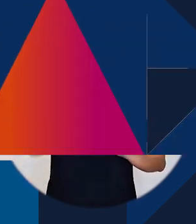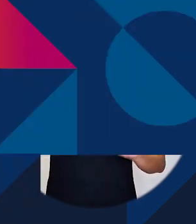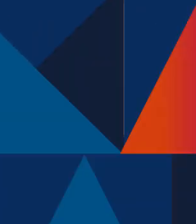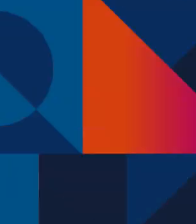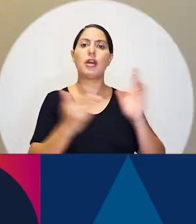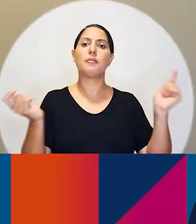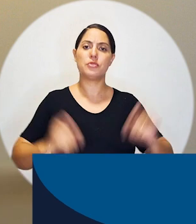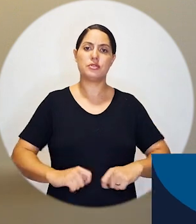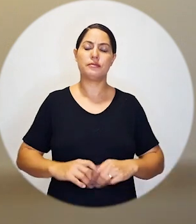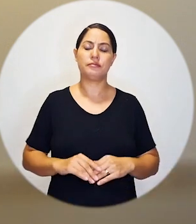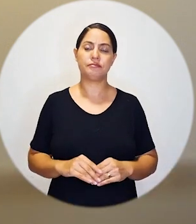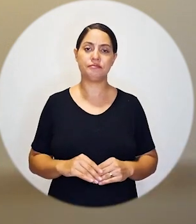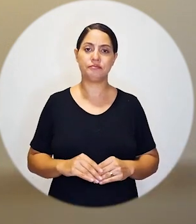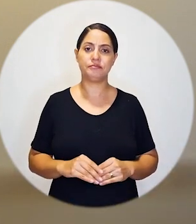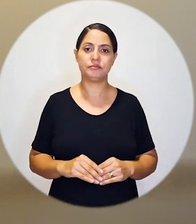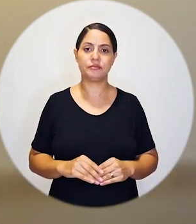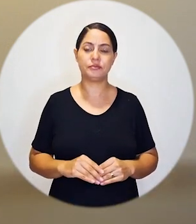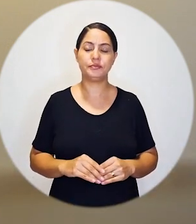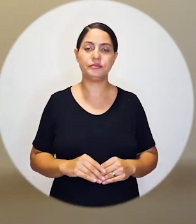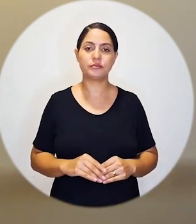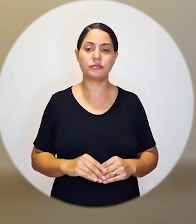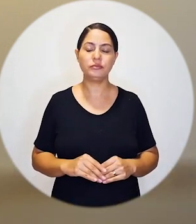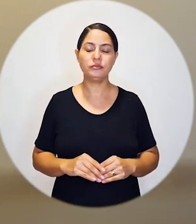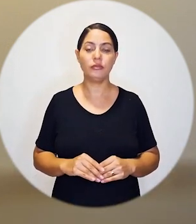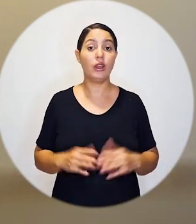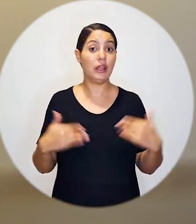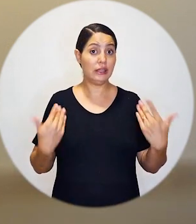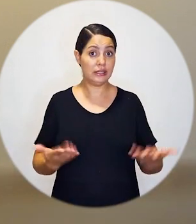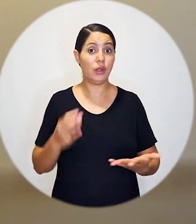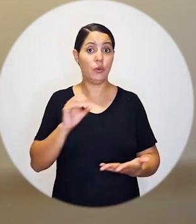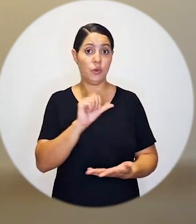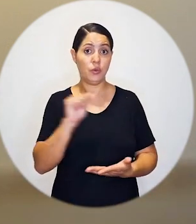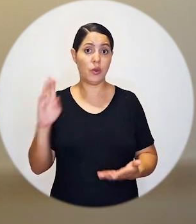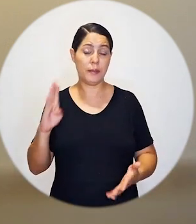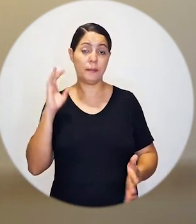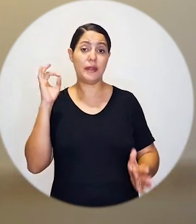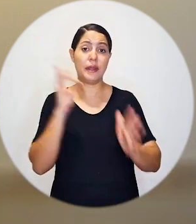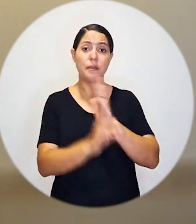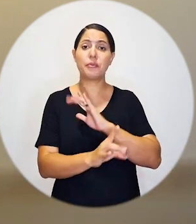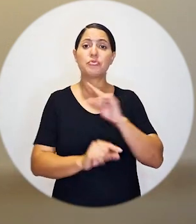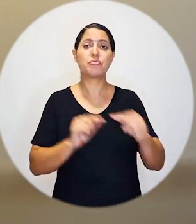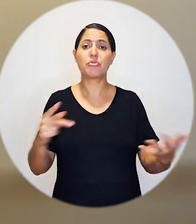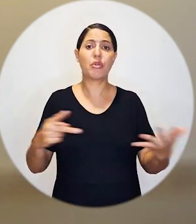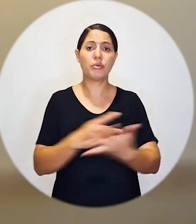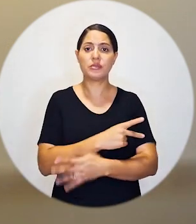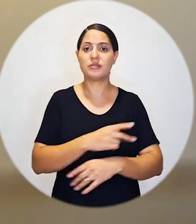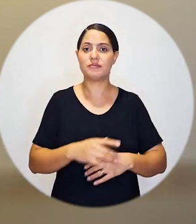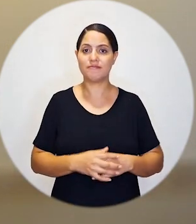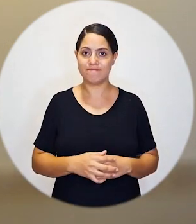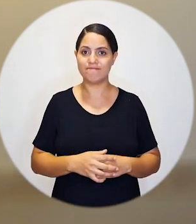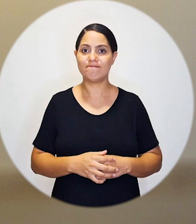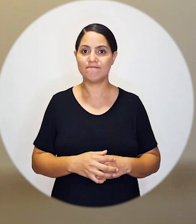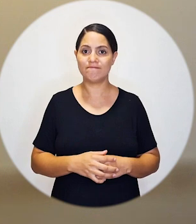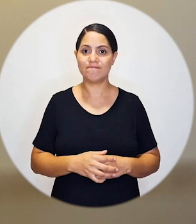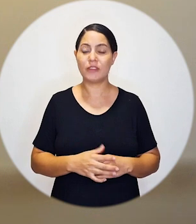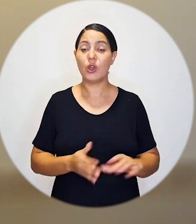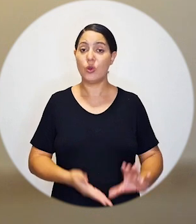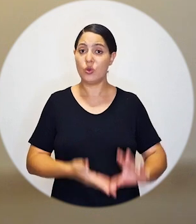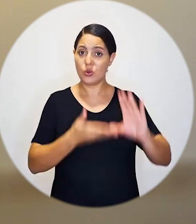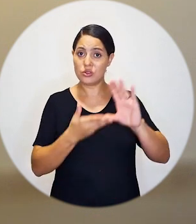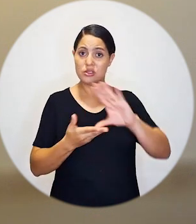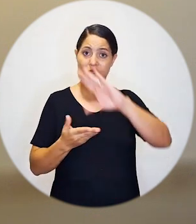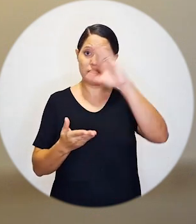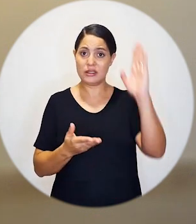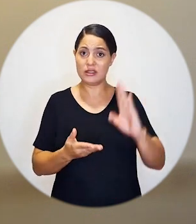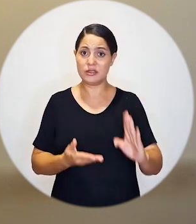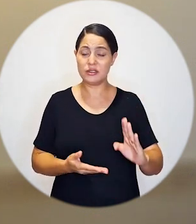competência legal. A Ordem dos Advogados do Brasil repudia o posicionamento do Conselho Nacional dos Procuradores